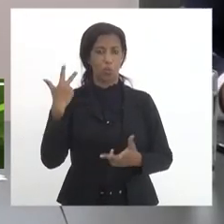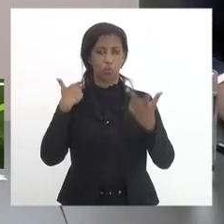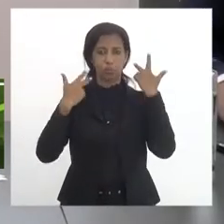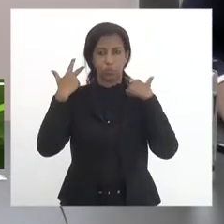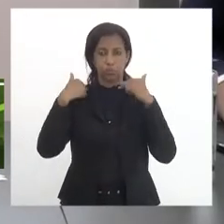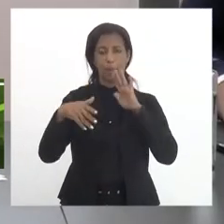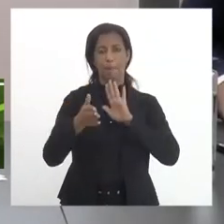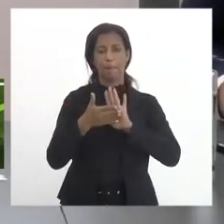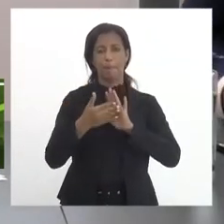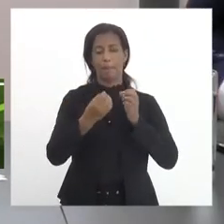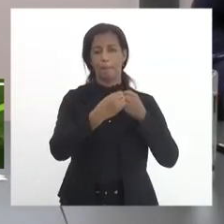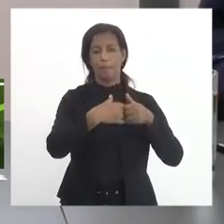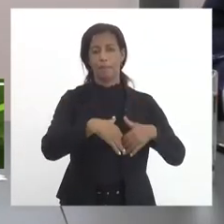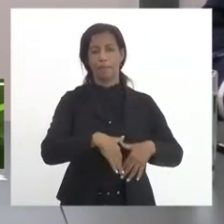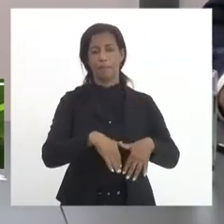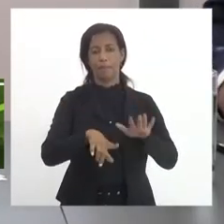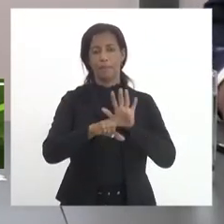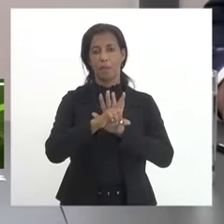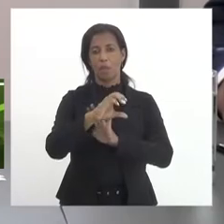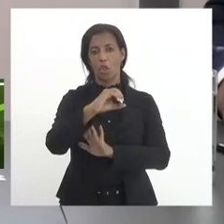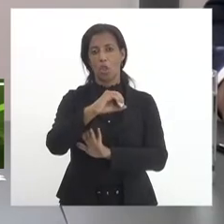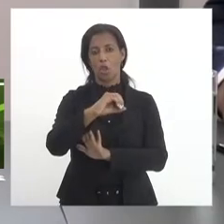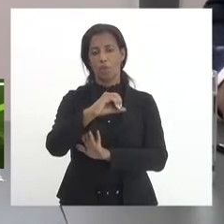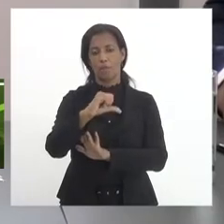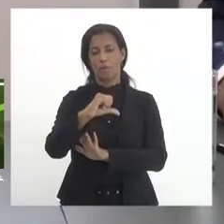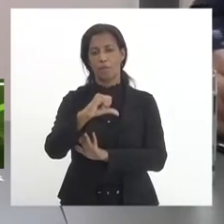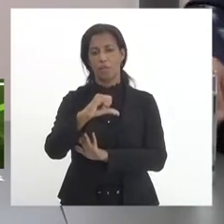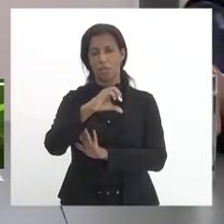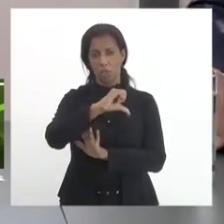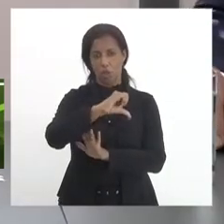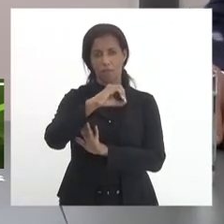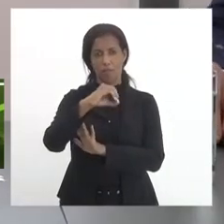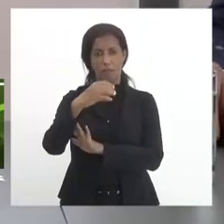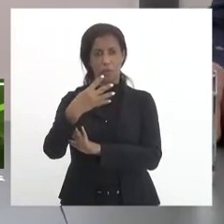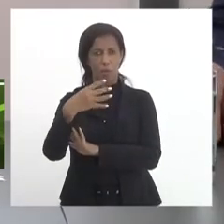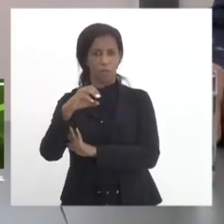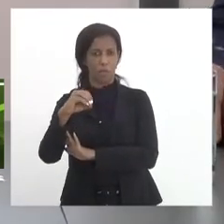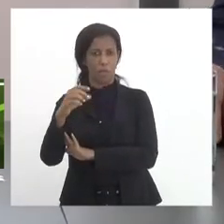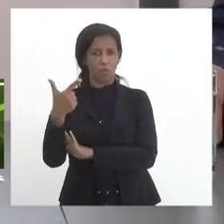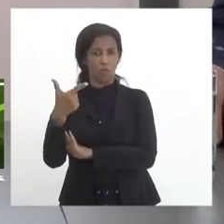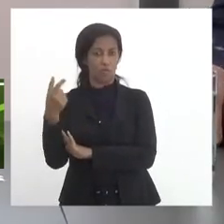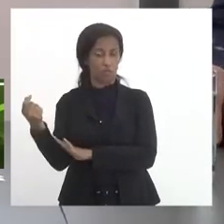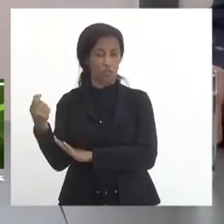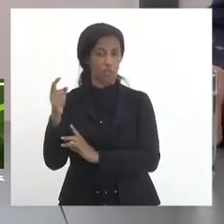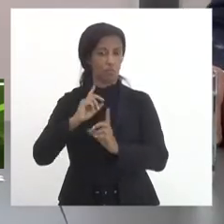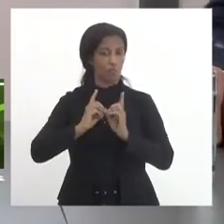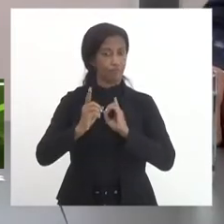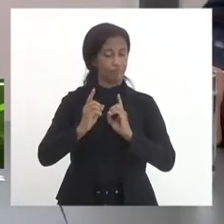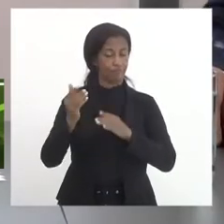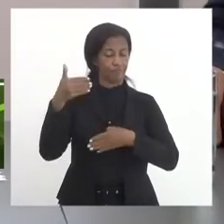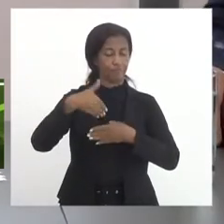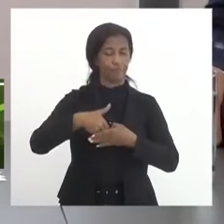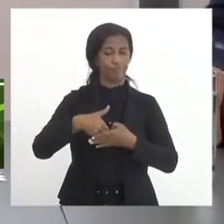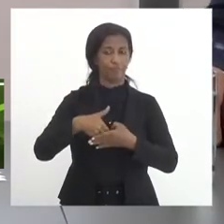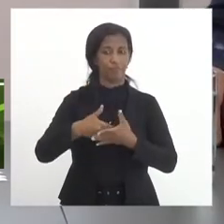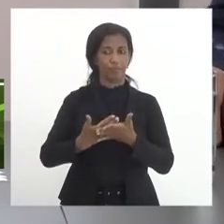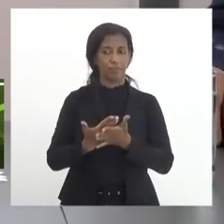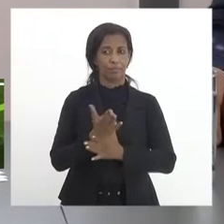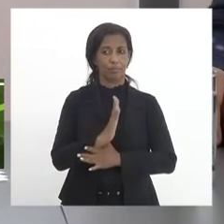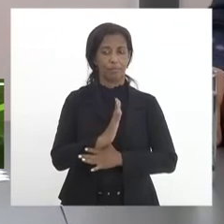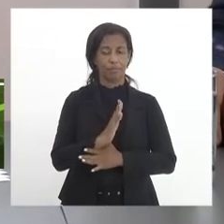Cabeleireiro, parecer pela prejudicabilidade pela lei 9040, 2 de outubro de 20. Em discussão, em